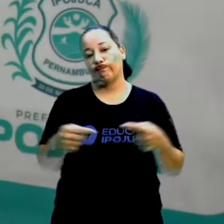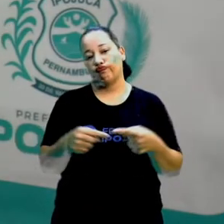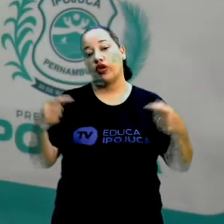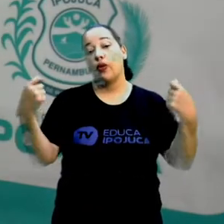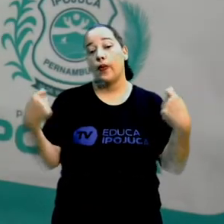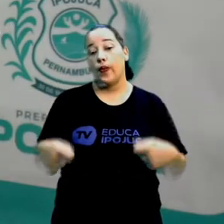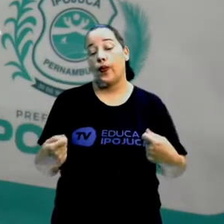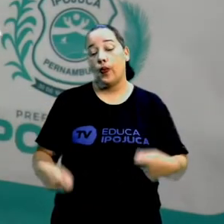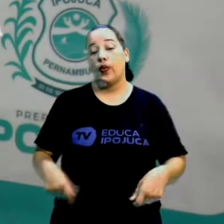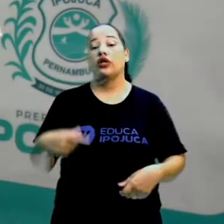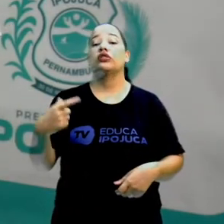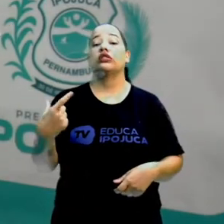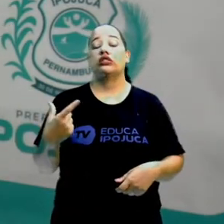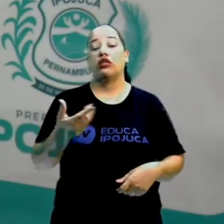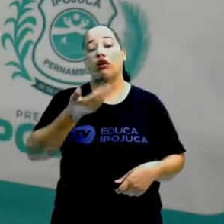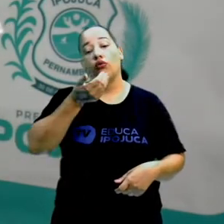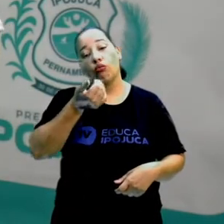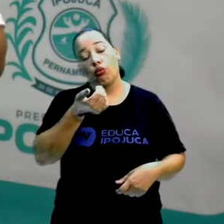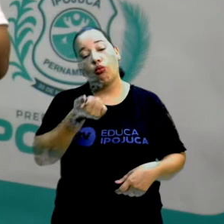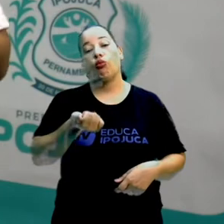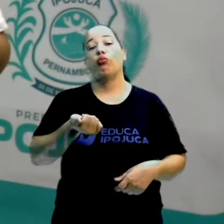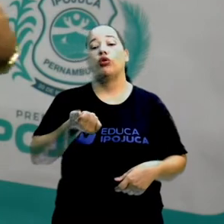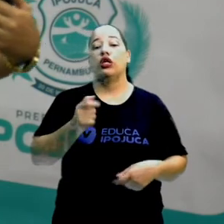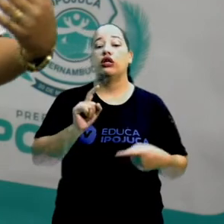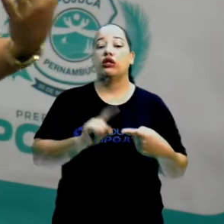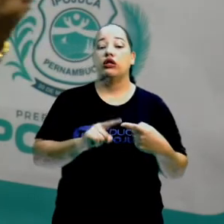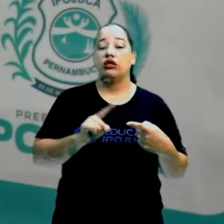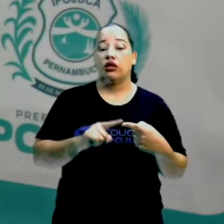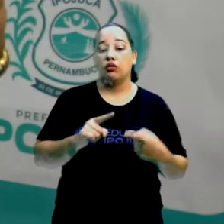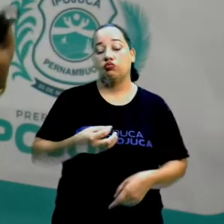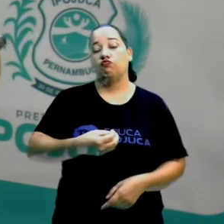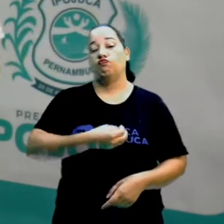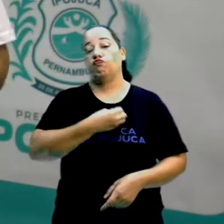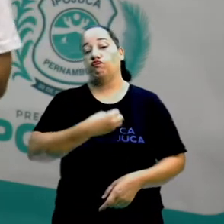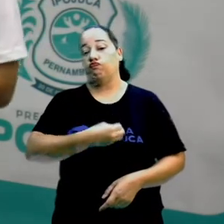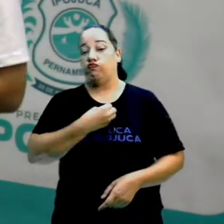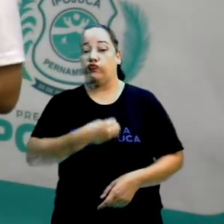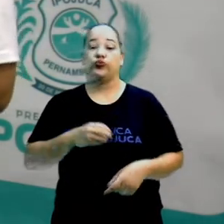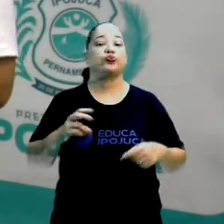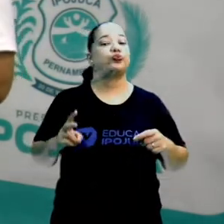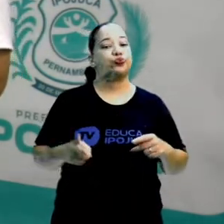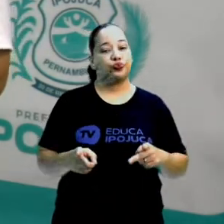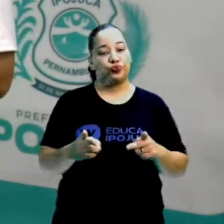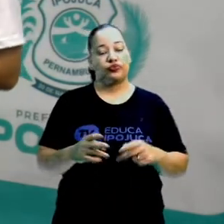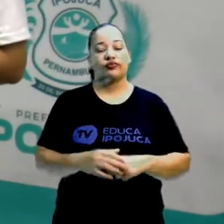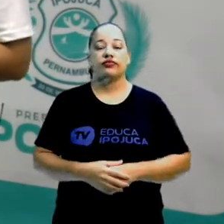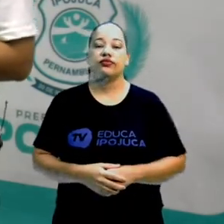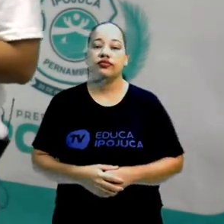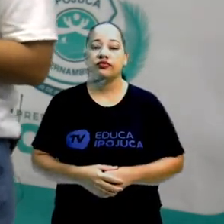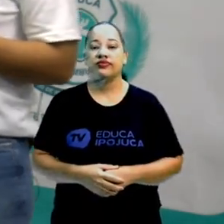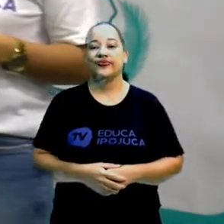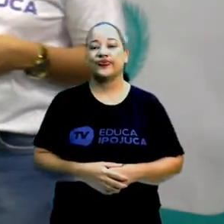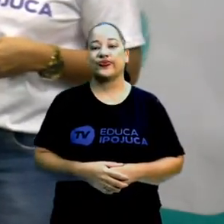outro, seja na forma de alimento ou de se manter vivo nesse processo.